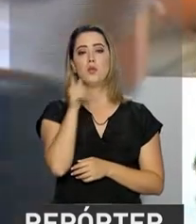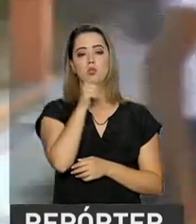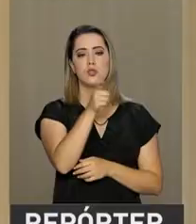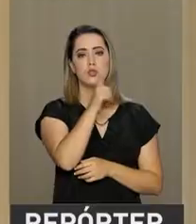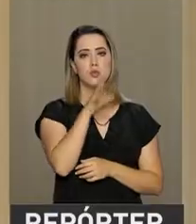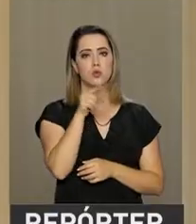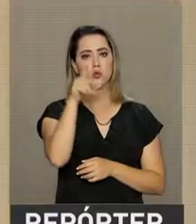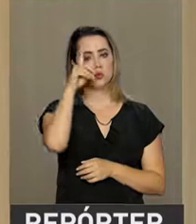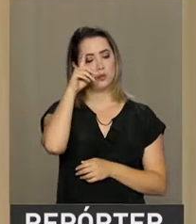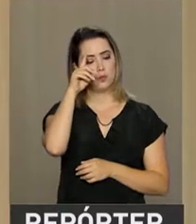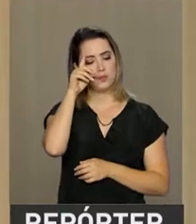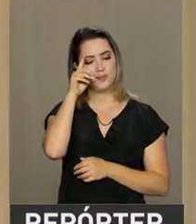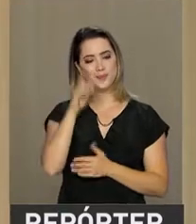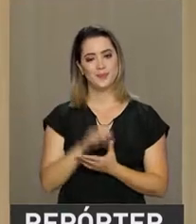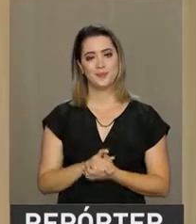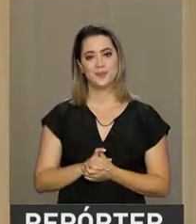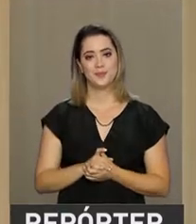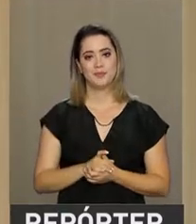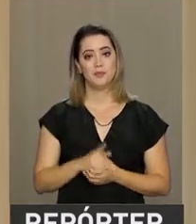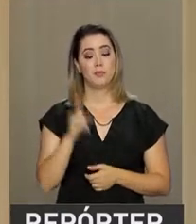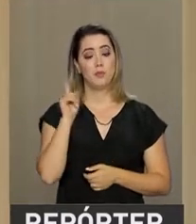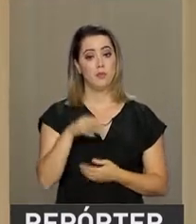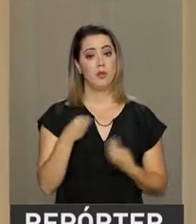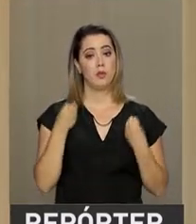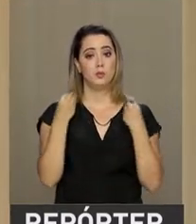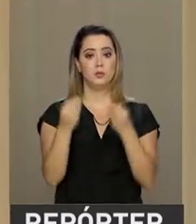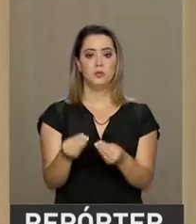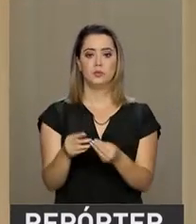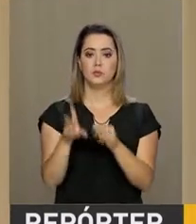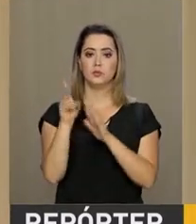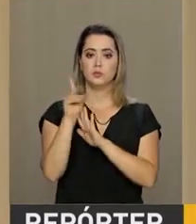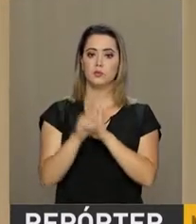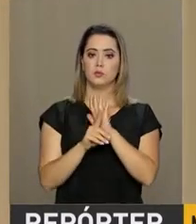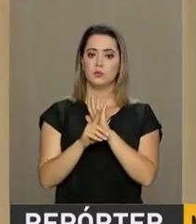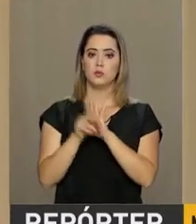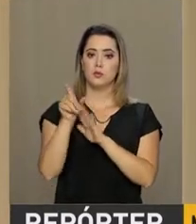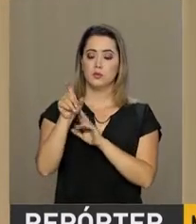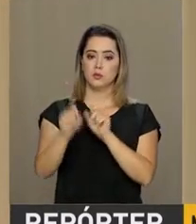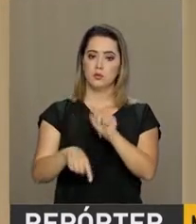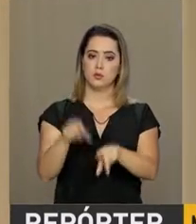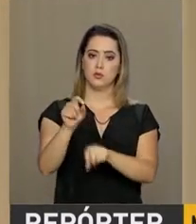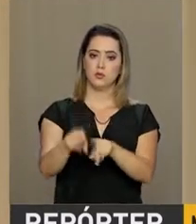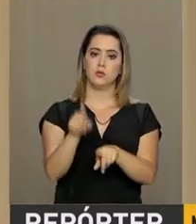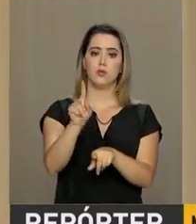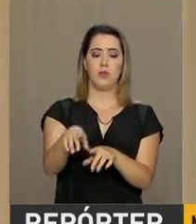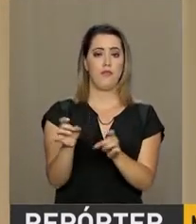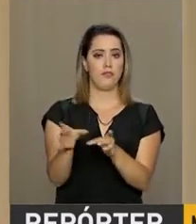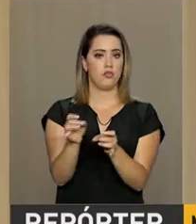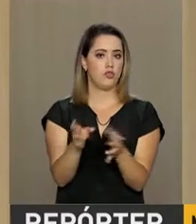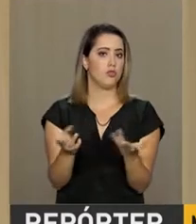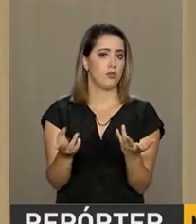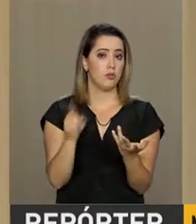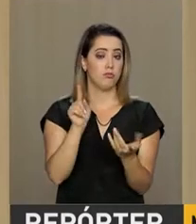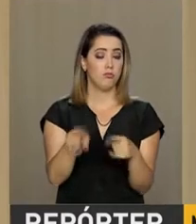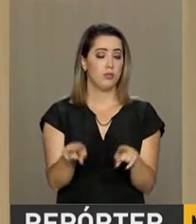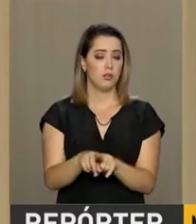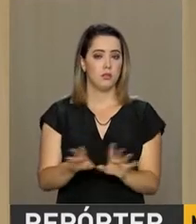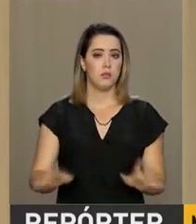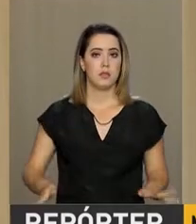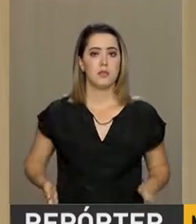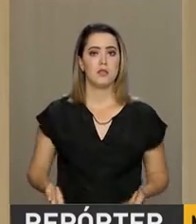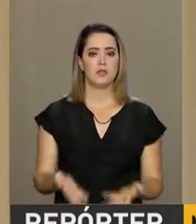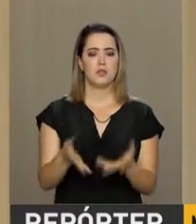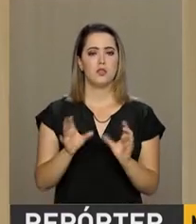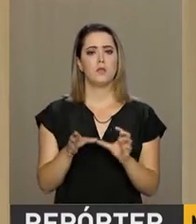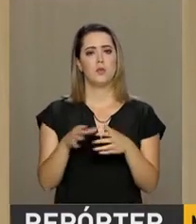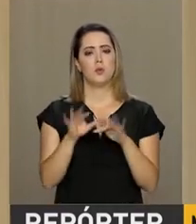programa isso de alguma forma traz uma garantia de que essa produção será comercializada incentivar que os